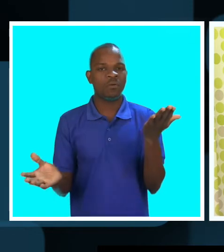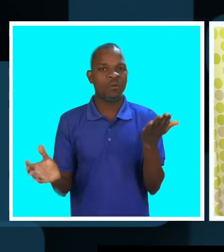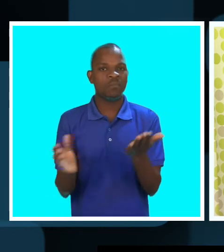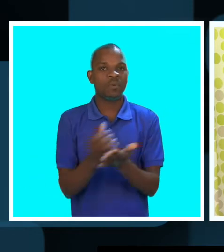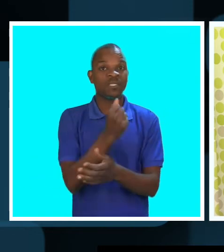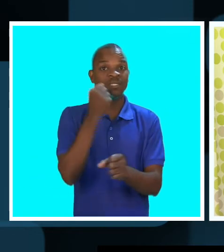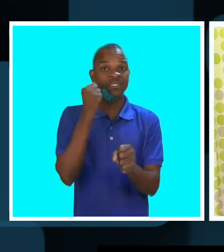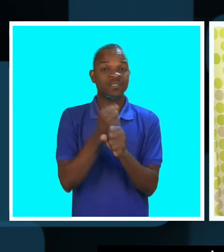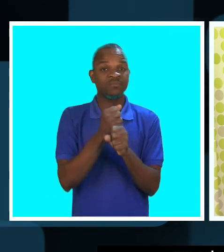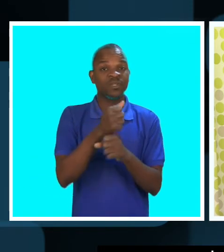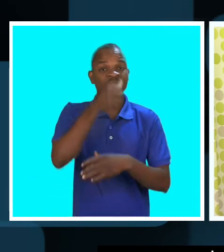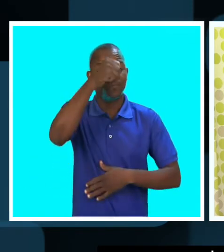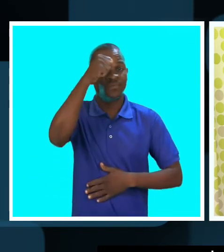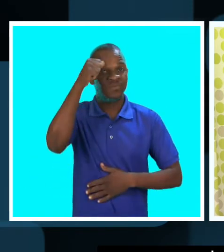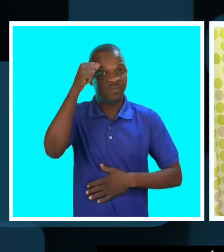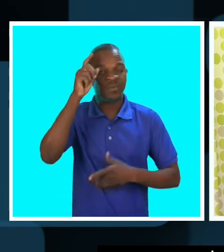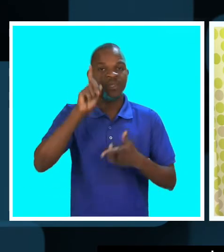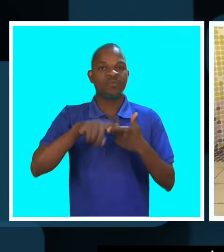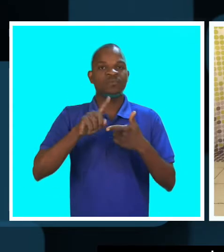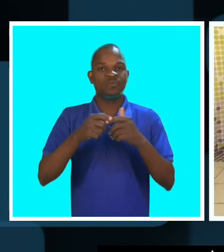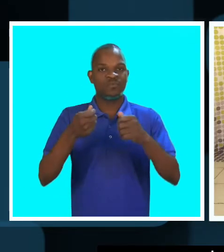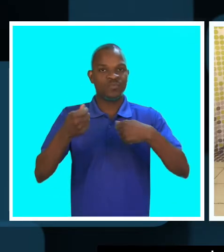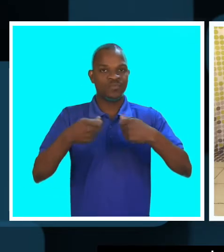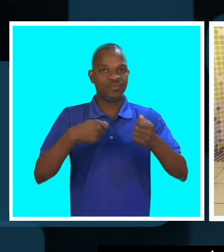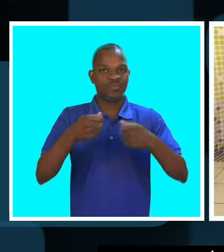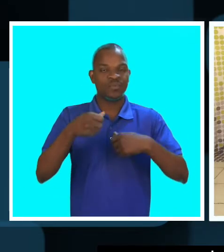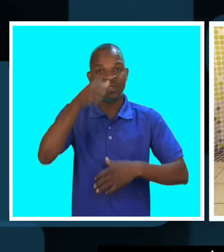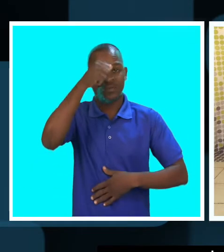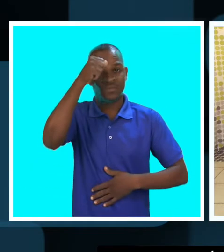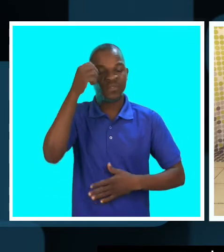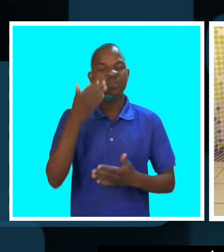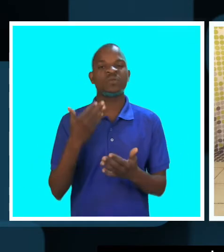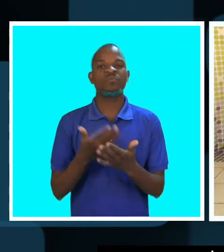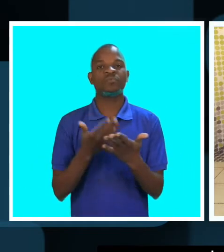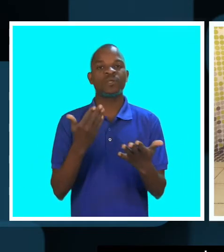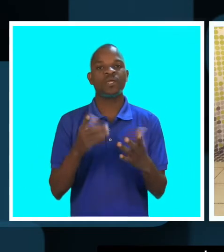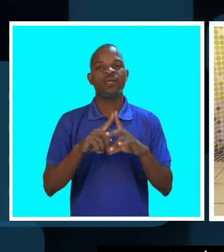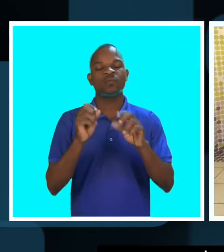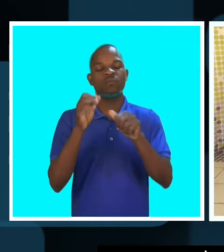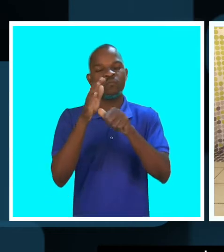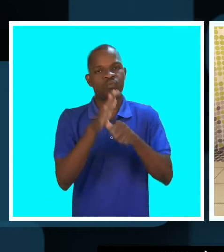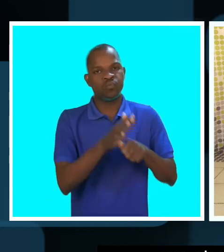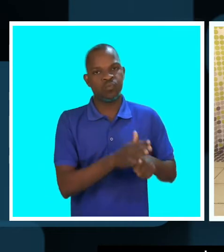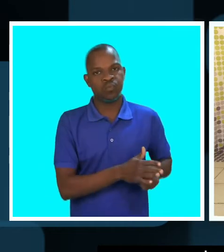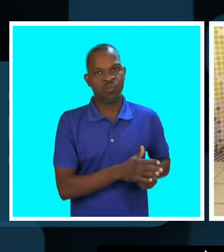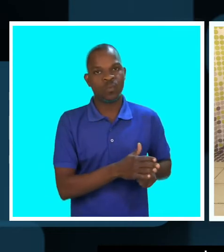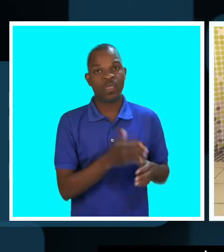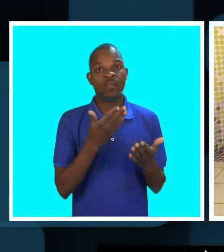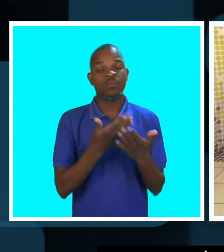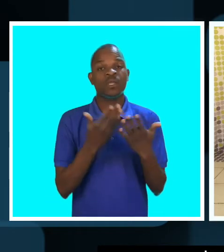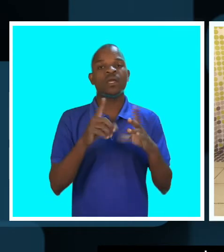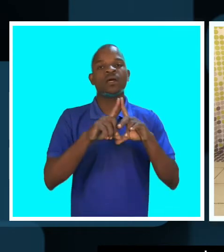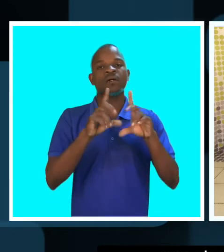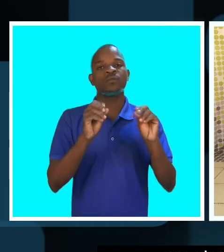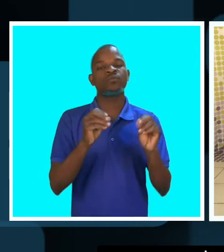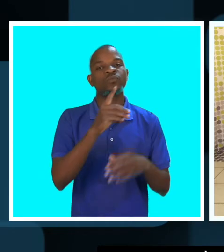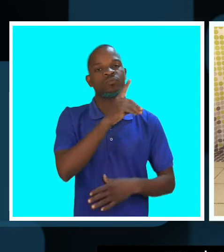ao mercado de emprego ou criar o seu autoemprego devido à discriminação que eles passavam